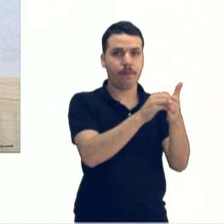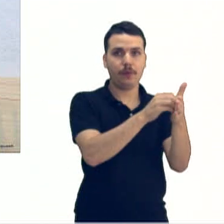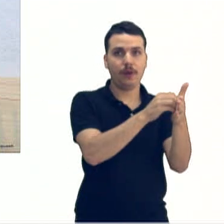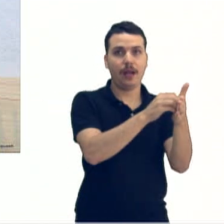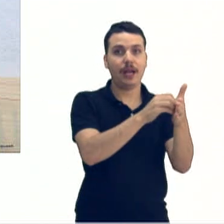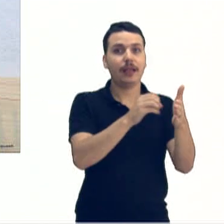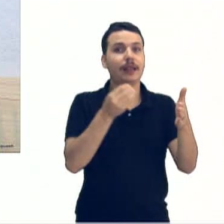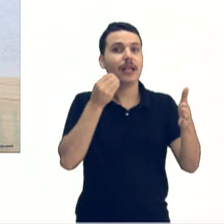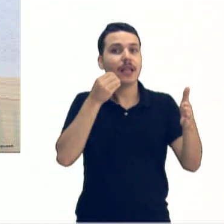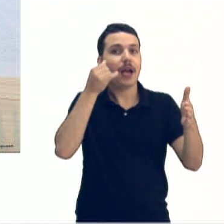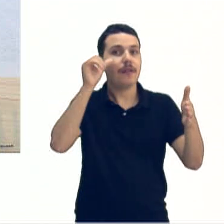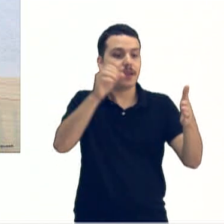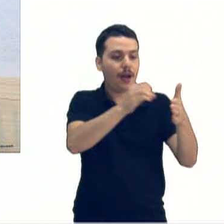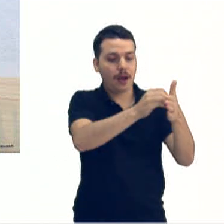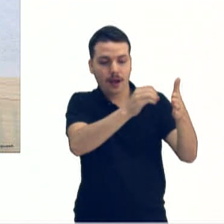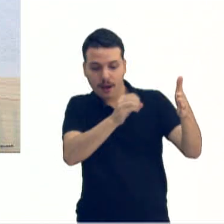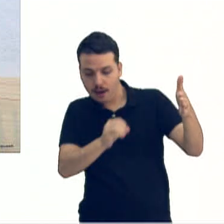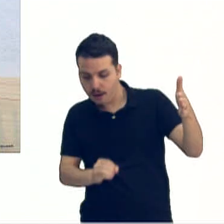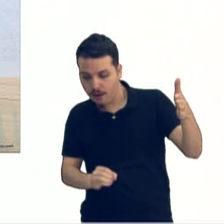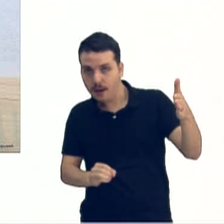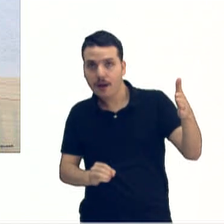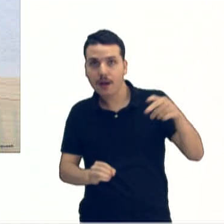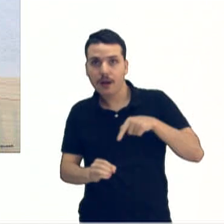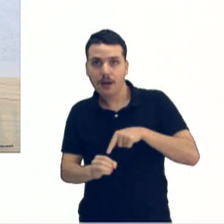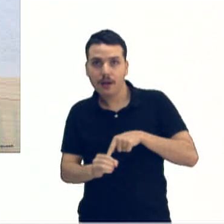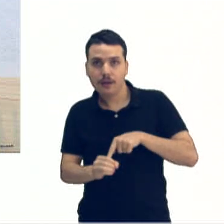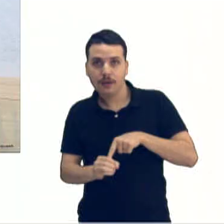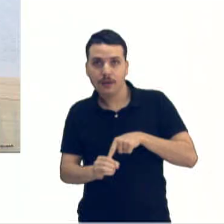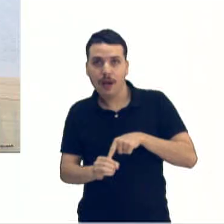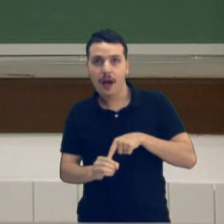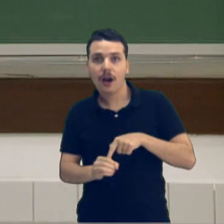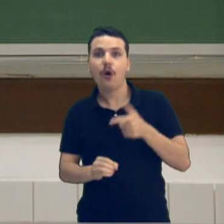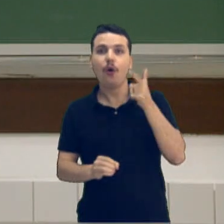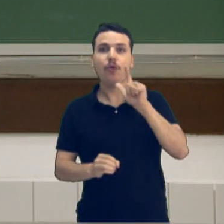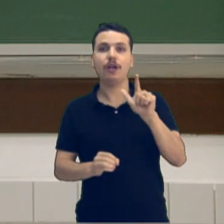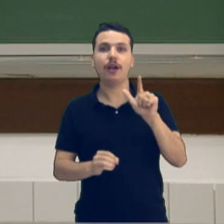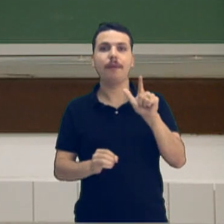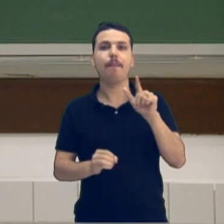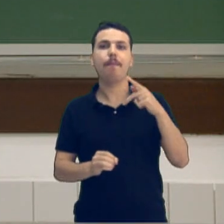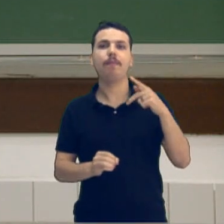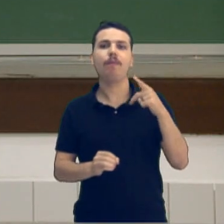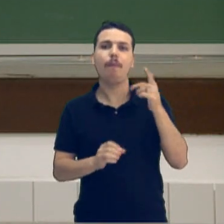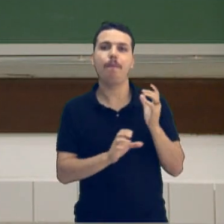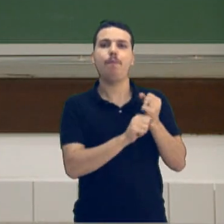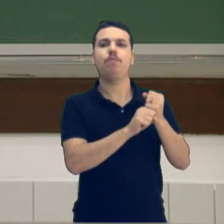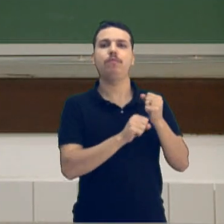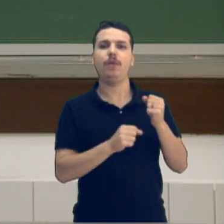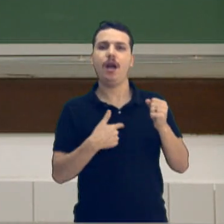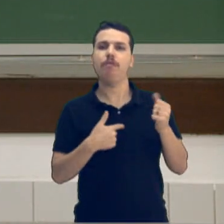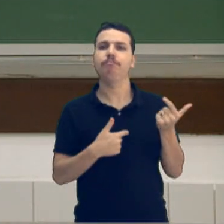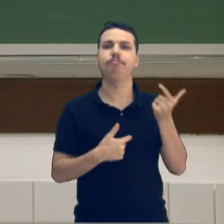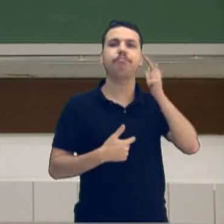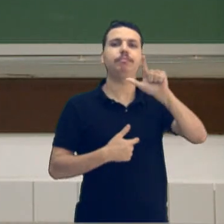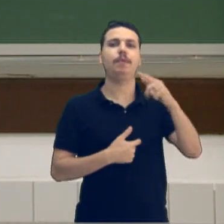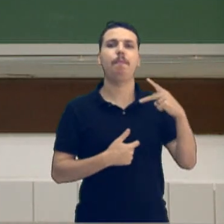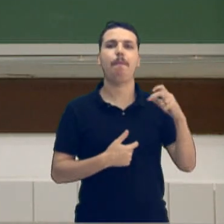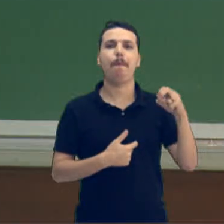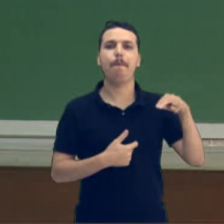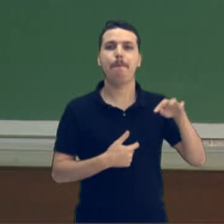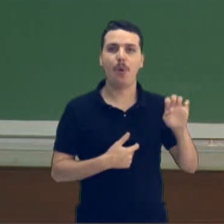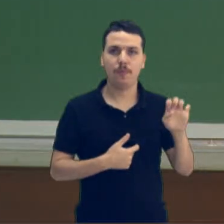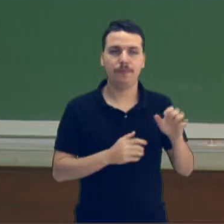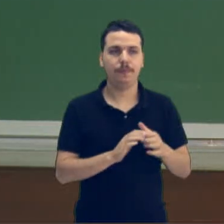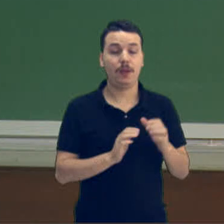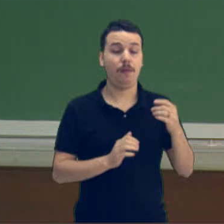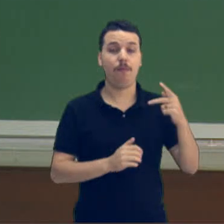bola toque o chão e o ponto seja capturado, seja pontuado. Então, é essa a questão. A